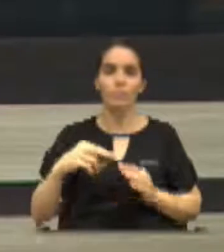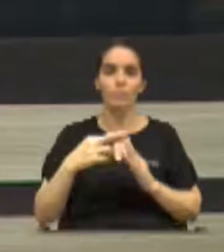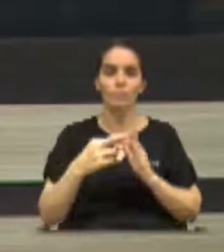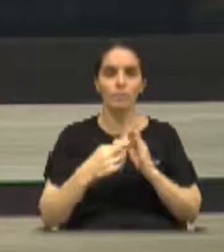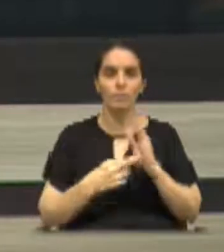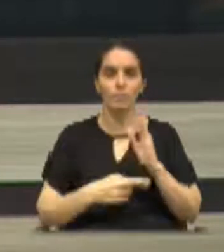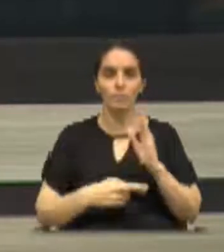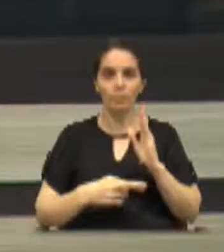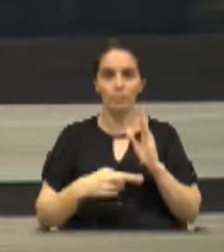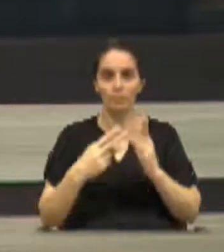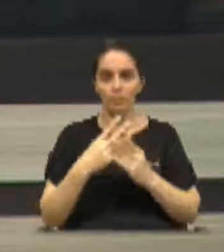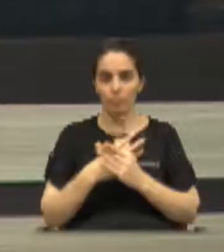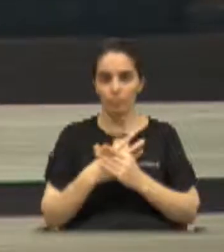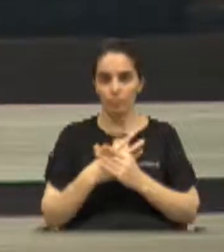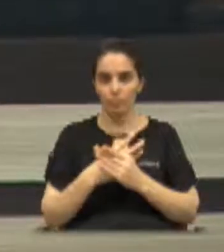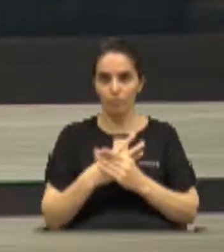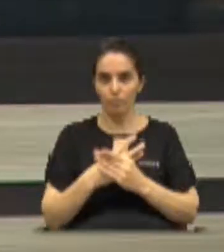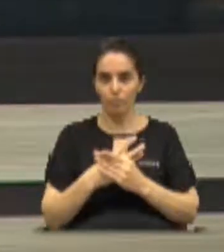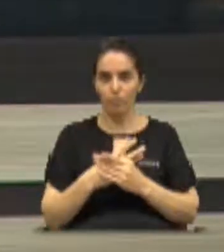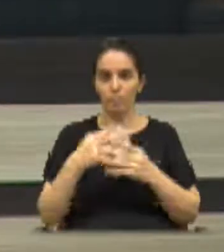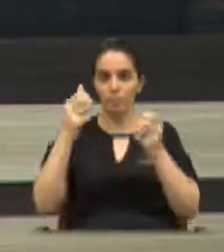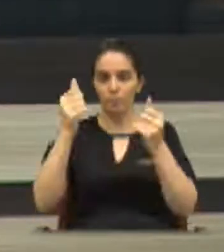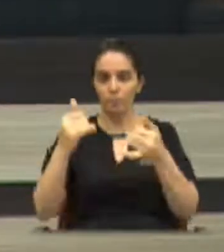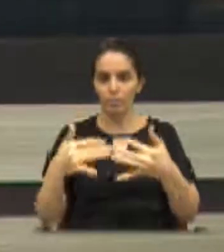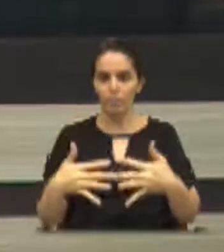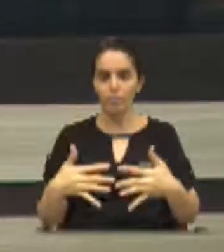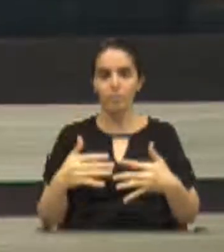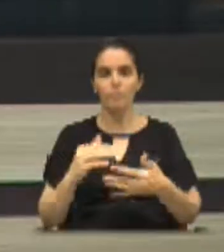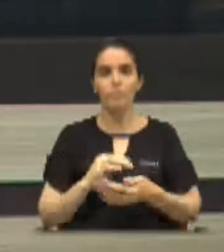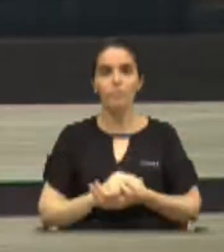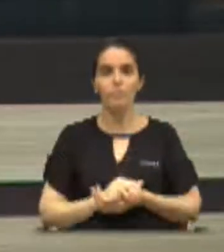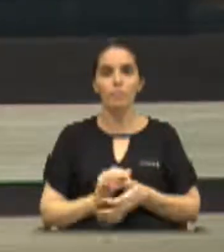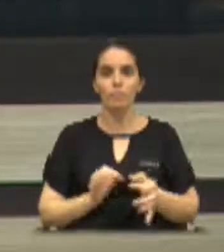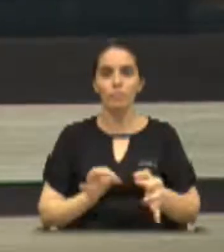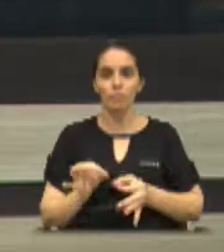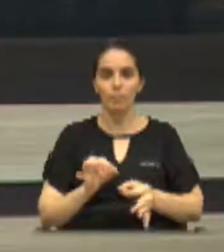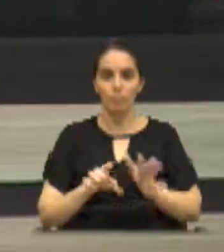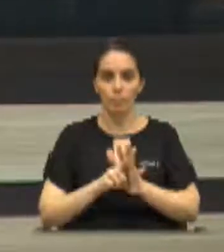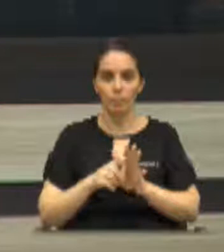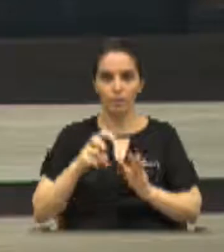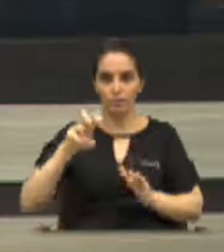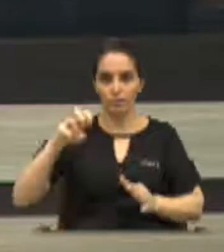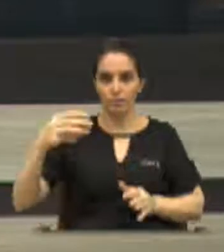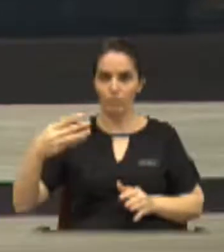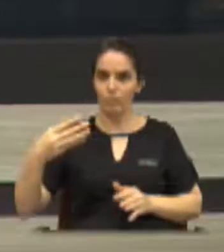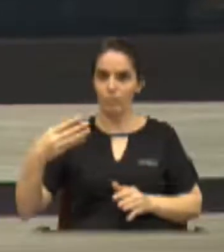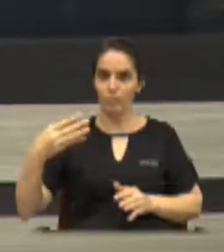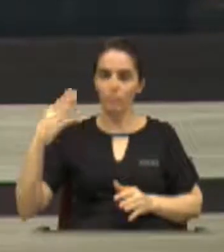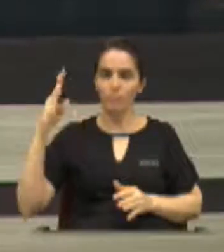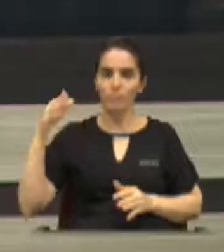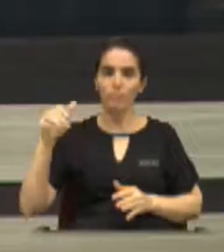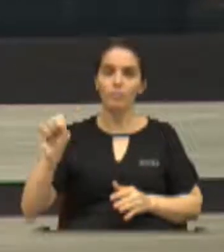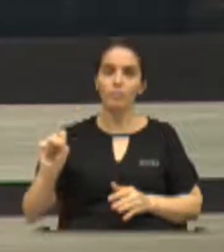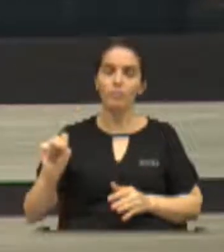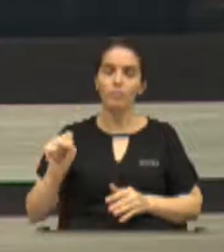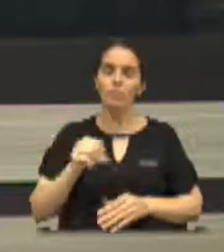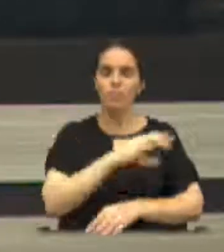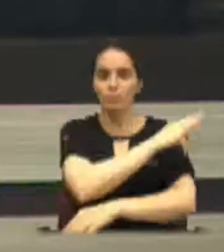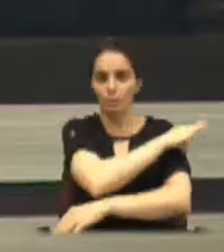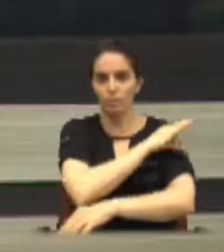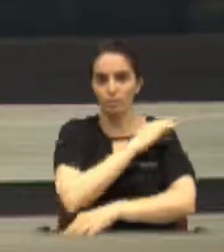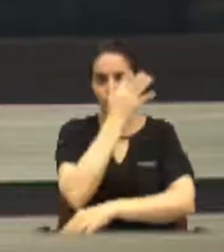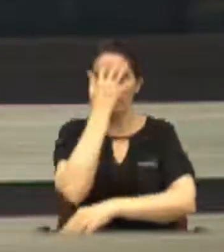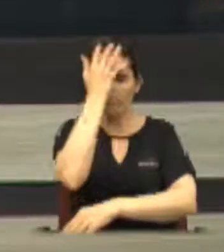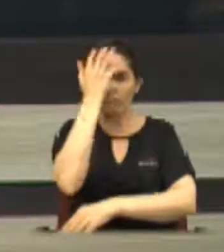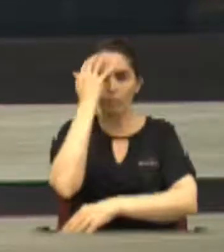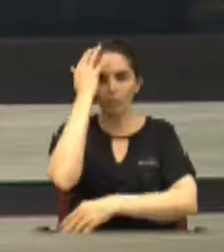da Câmara Municipal de Limeira. Justificativa. O projeto de lei número 54/2018, de autoria do prefeito municipal,